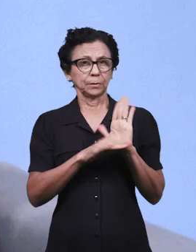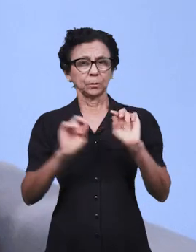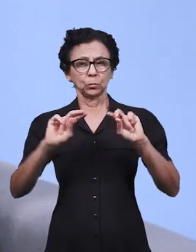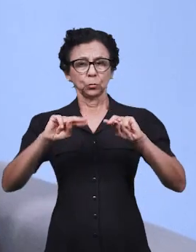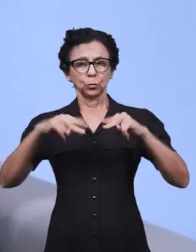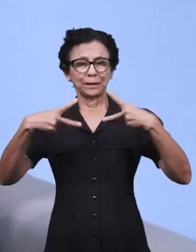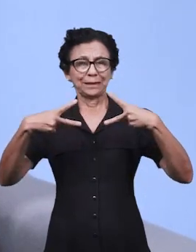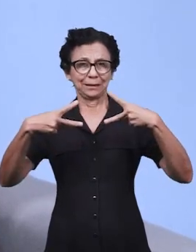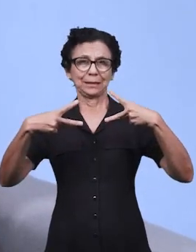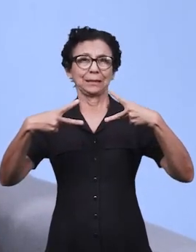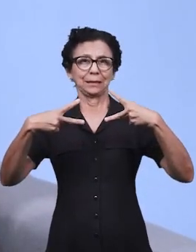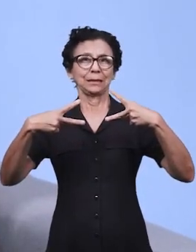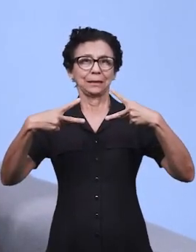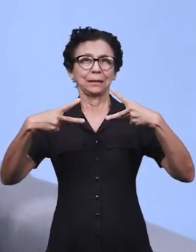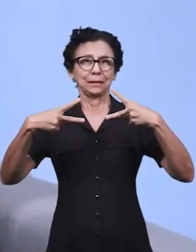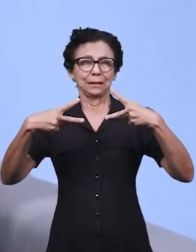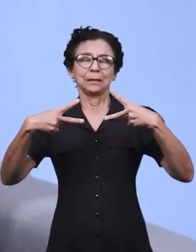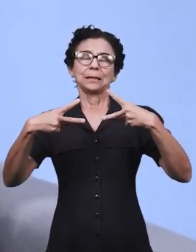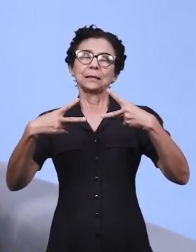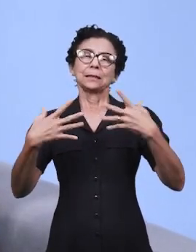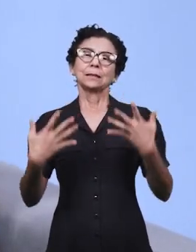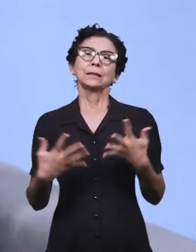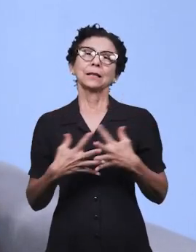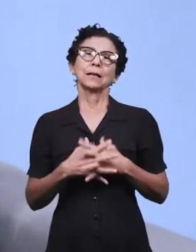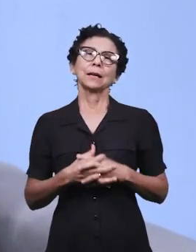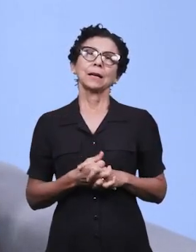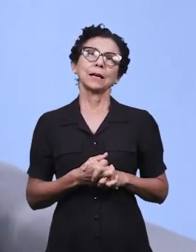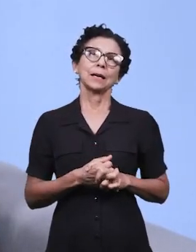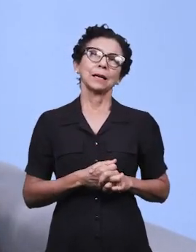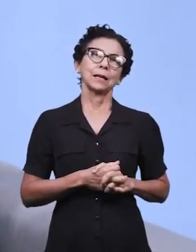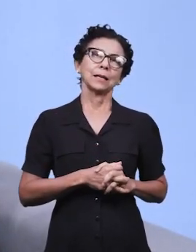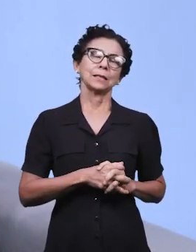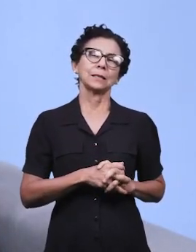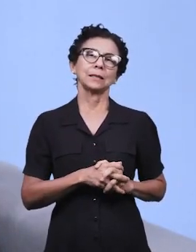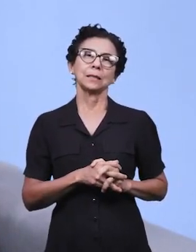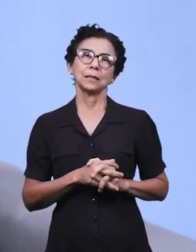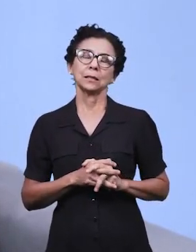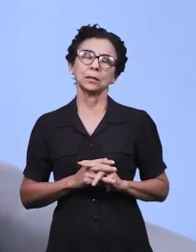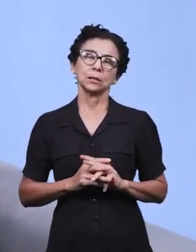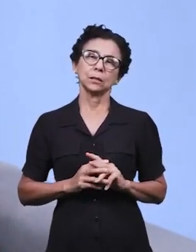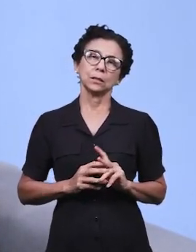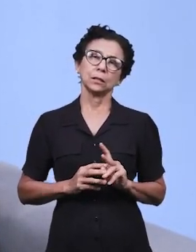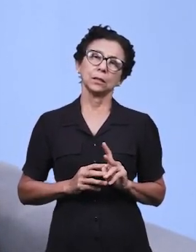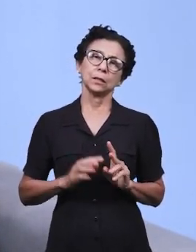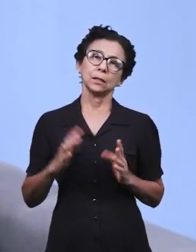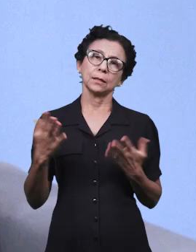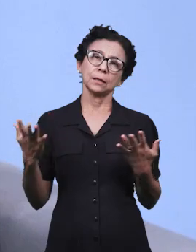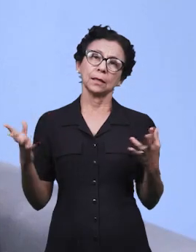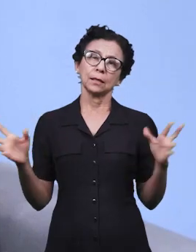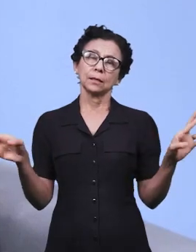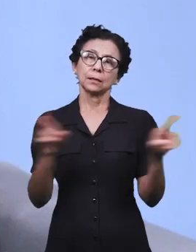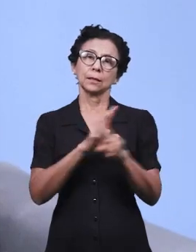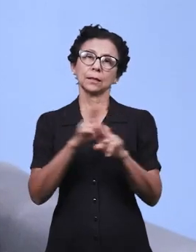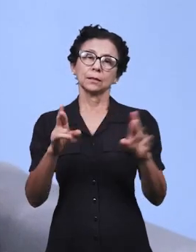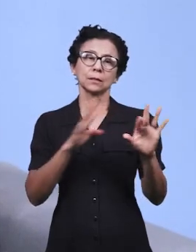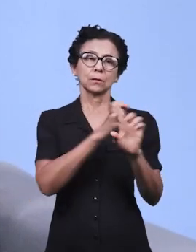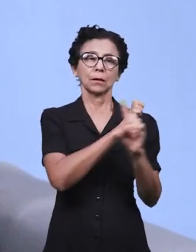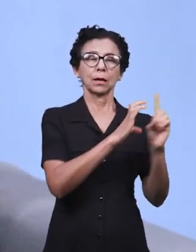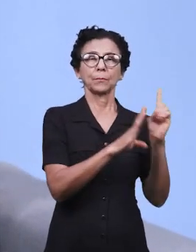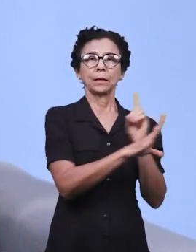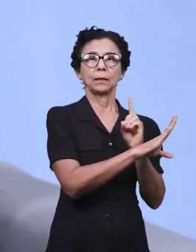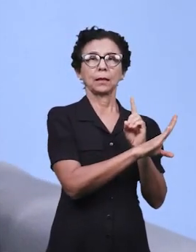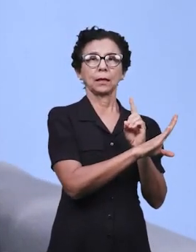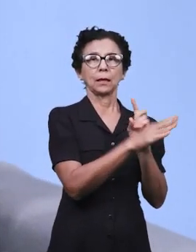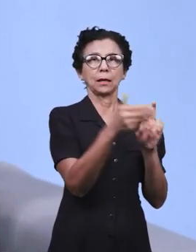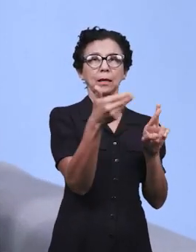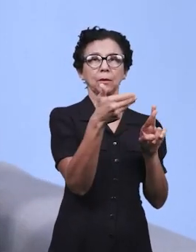link completo, uma associação, ele é uma consequência da Escola Bíblica Dominical da Igreja Cristã Maranata,